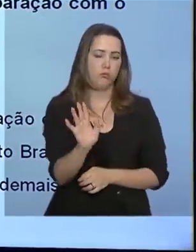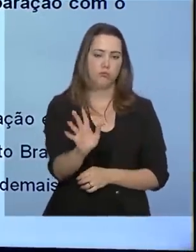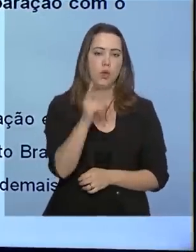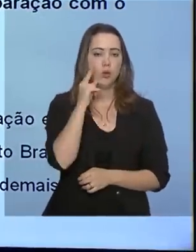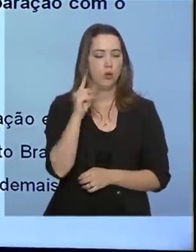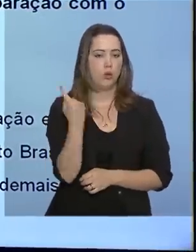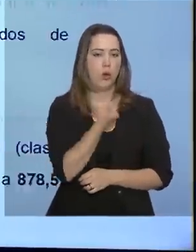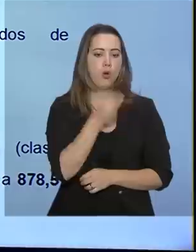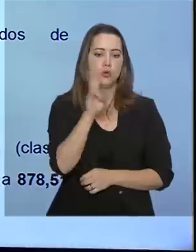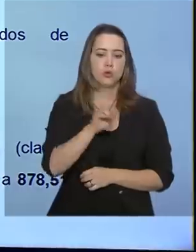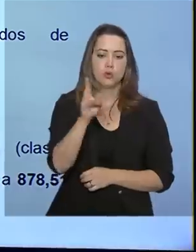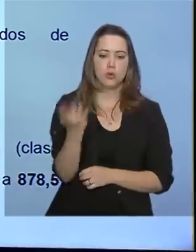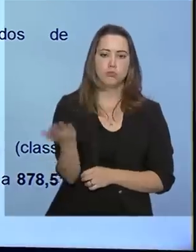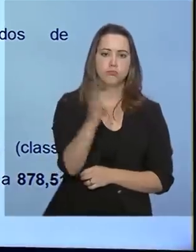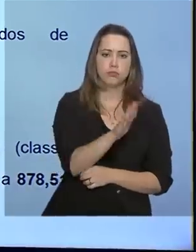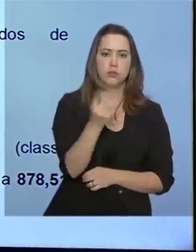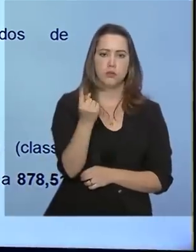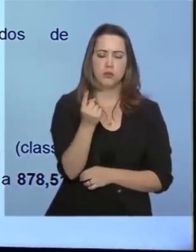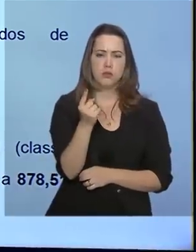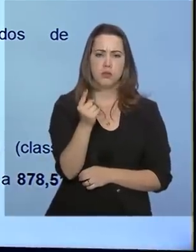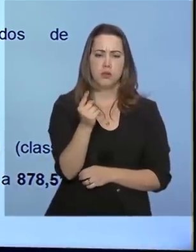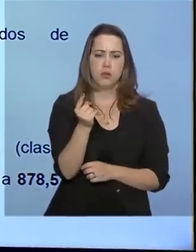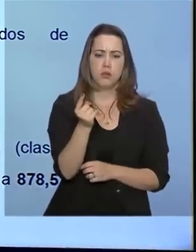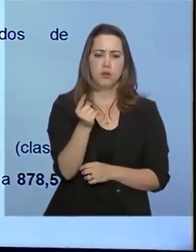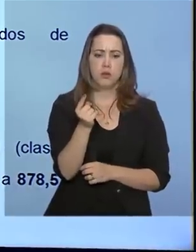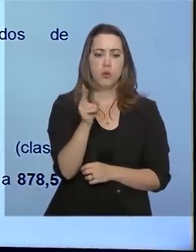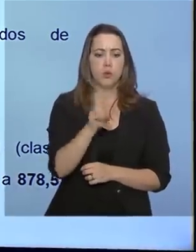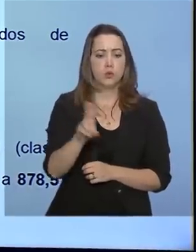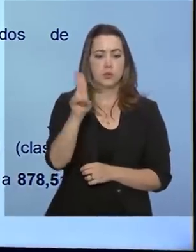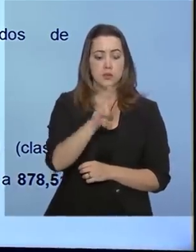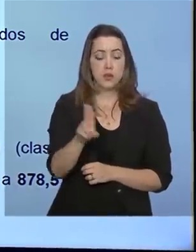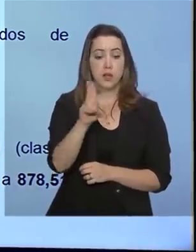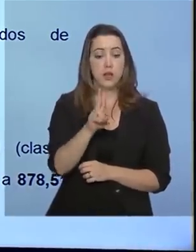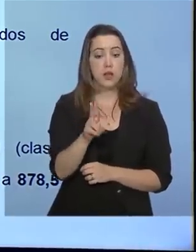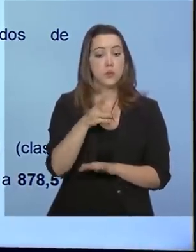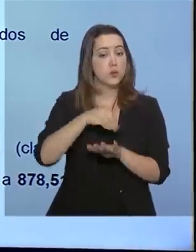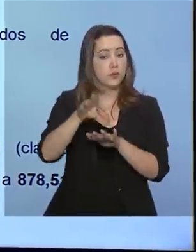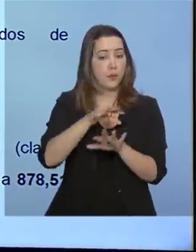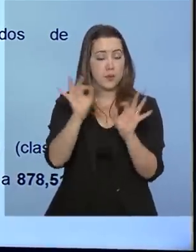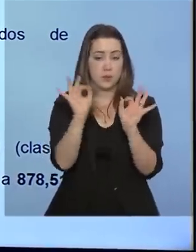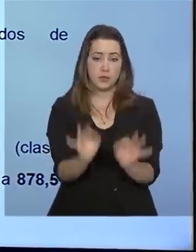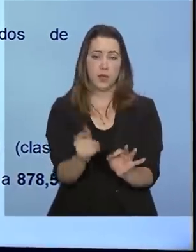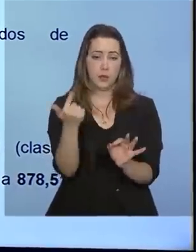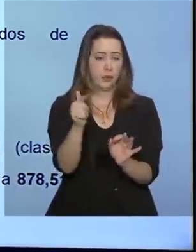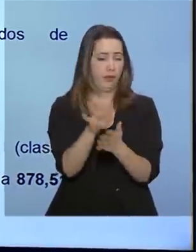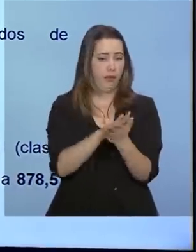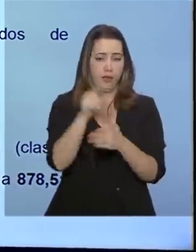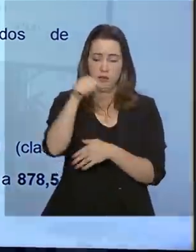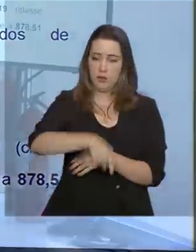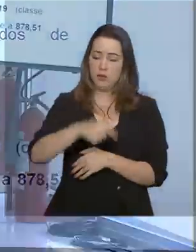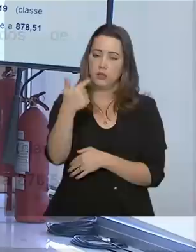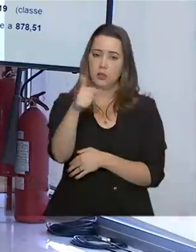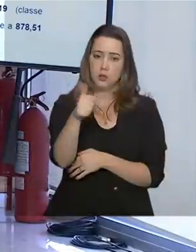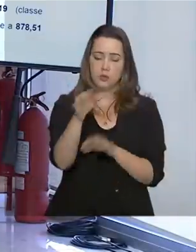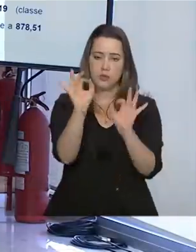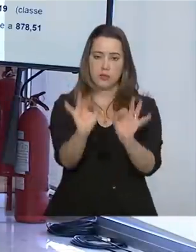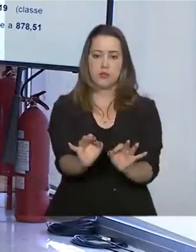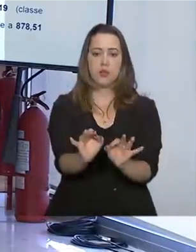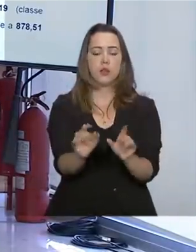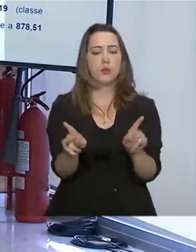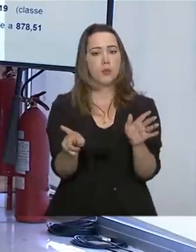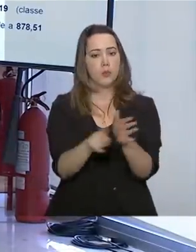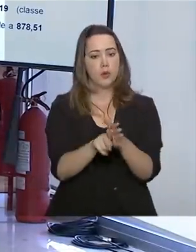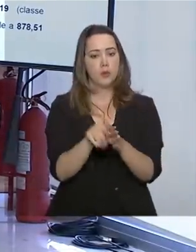pode passar à próxima utilizamos a base oficial de dados não há nenhum dado aqui que não seja da base oficial